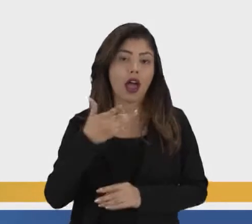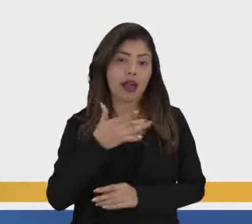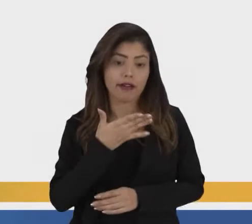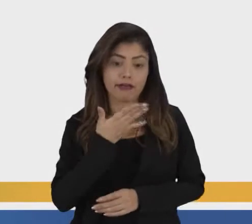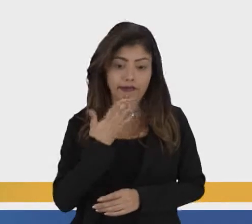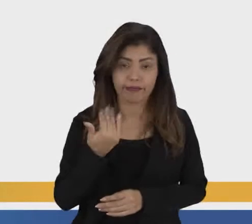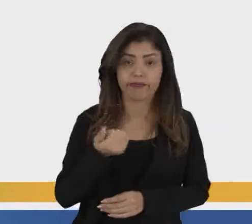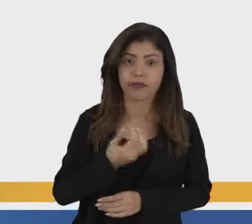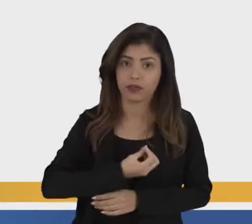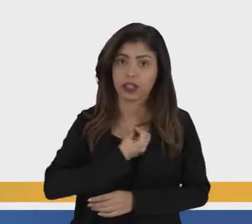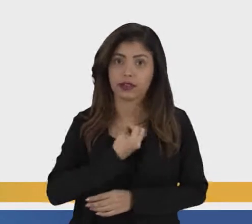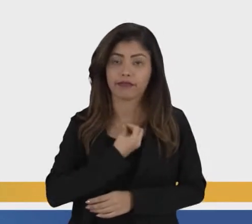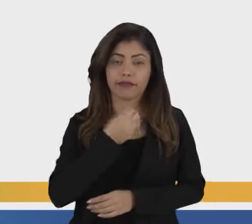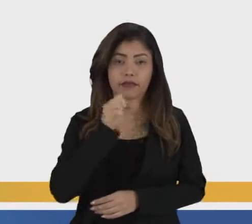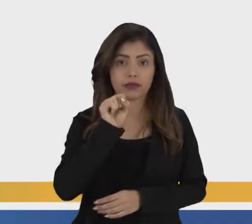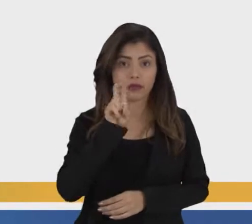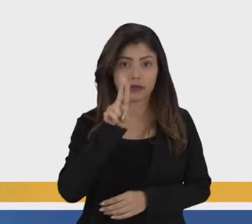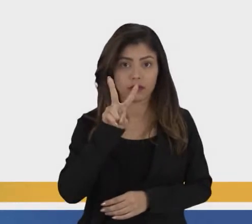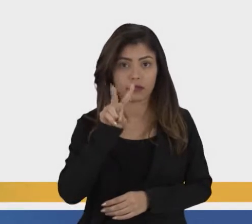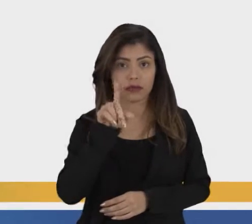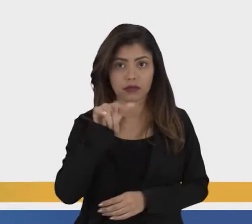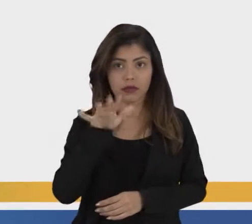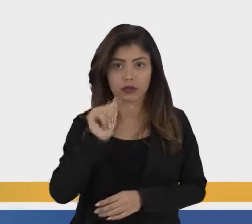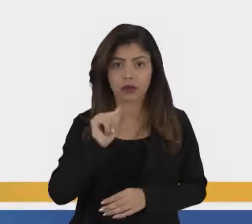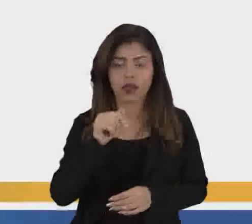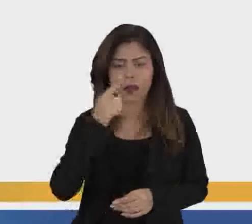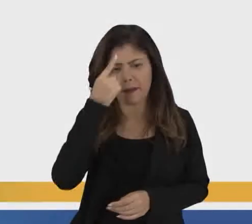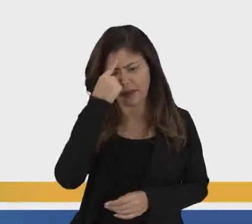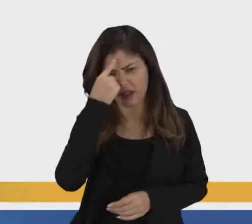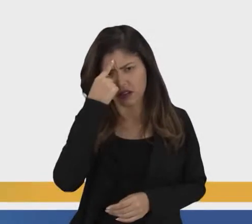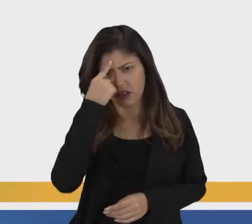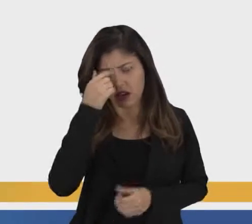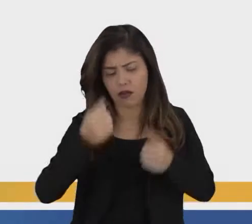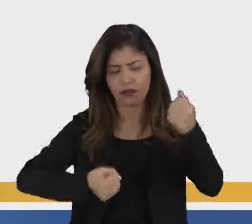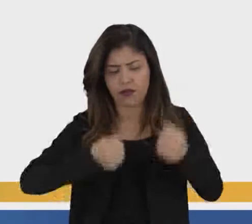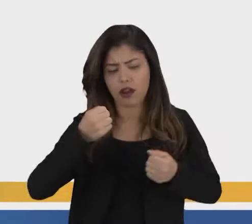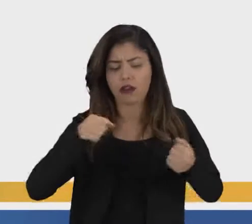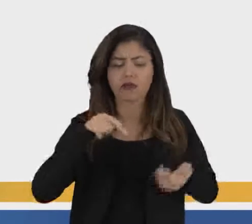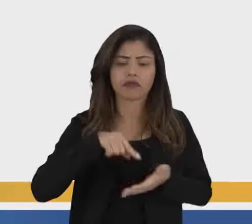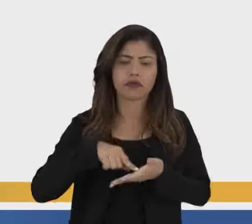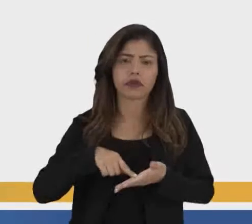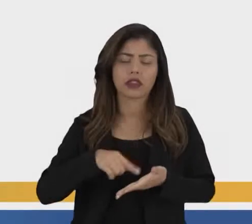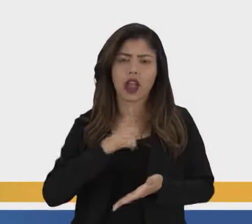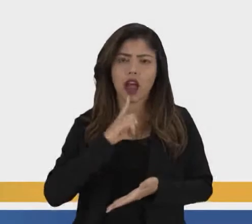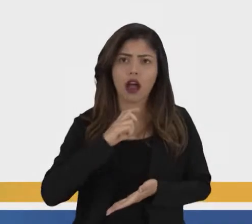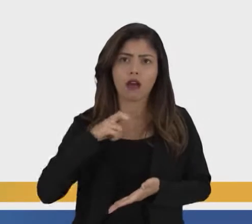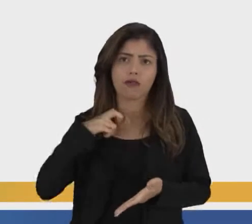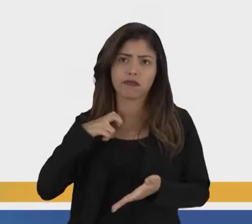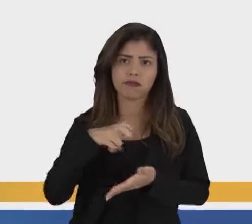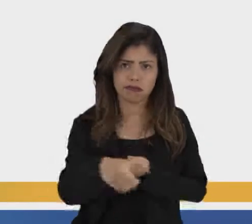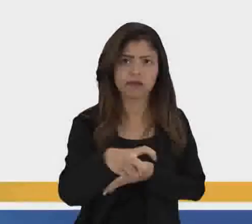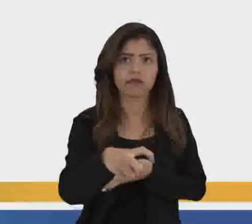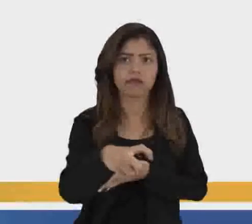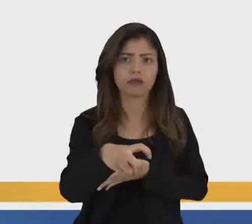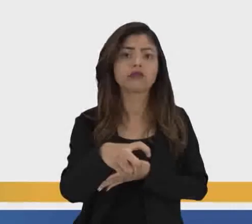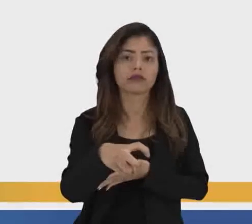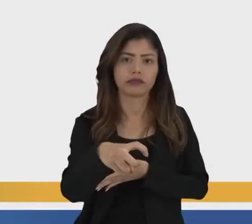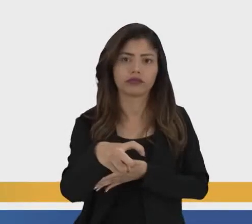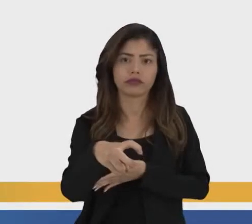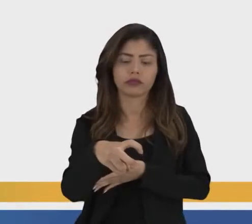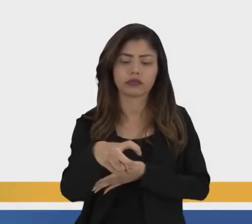trânsito. Salva vidas. Por que que salva vidas? Imagine só, você está dentro de um veículo em